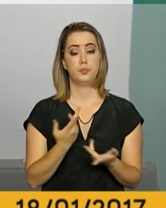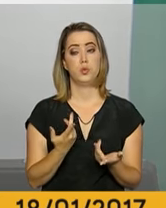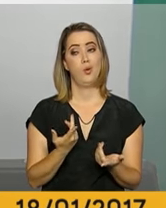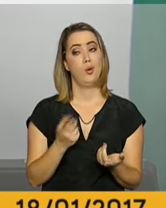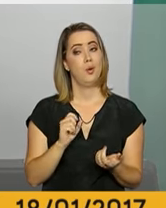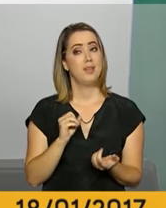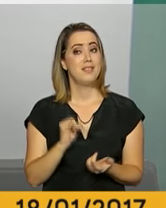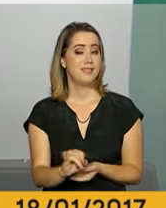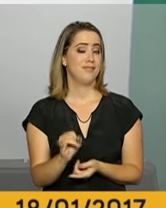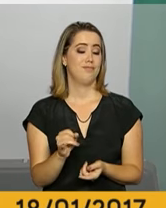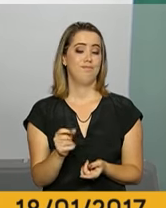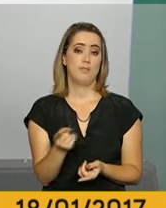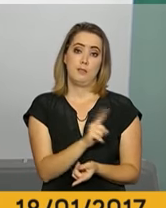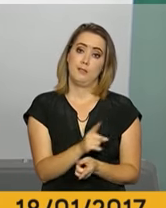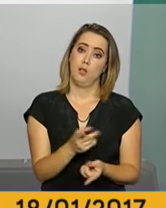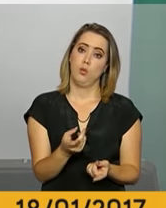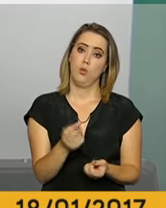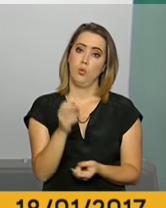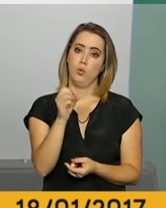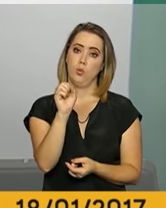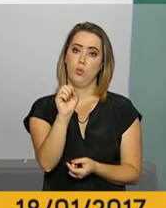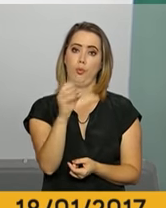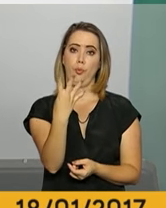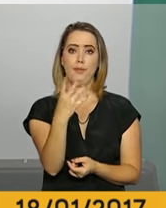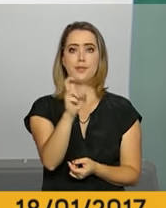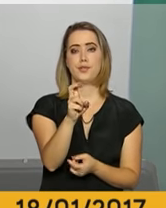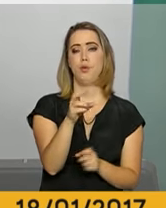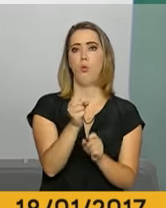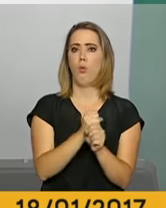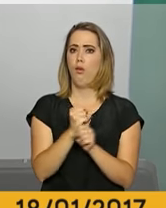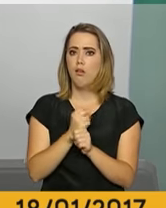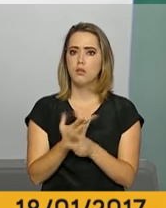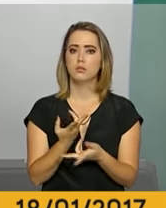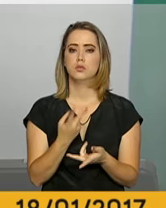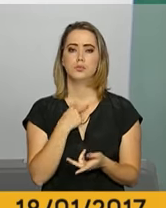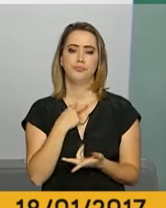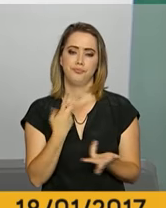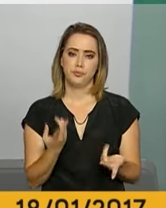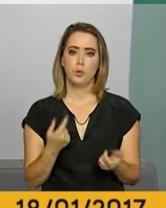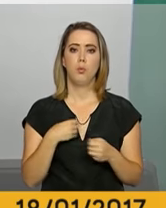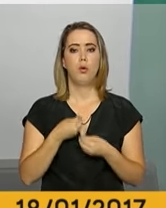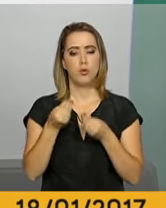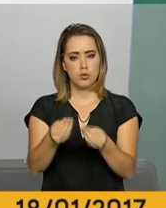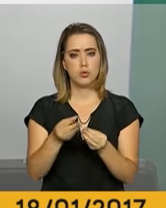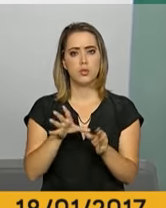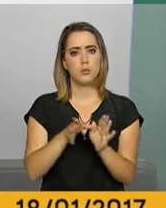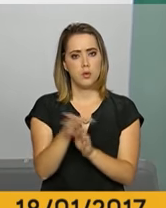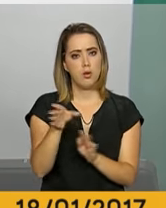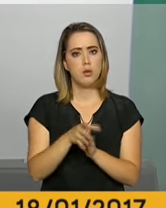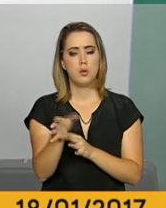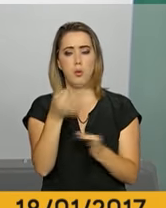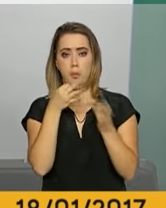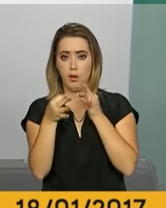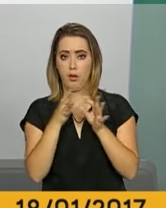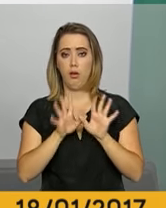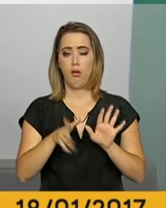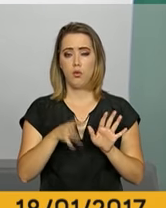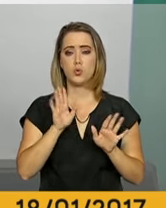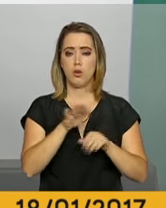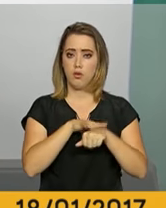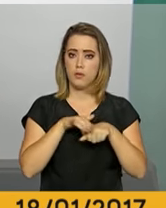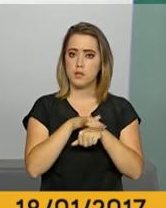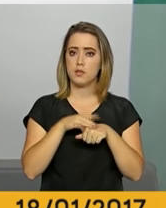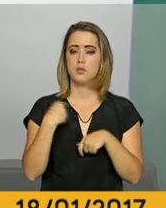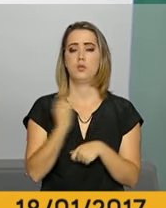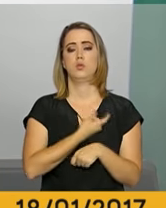urgência. Então, estas fórmulas serão encaminhadas aos senhores para sua avaliação, certamente já conversaram sobre isso, né? Para que